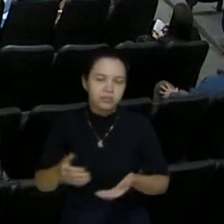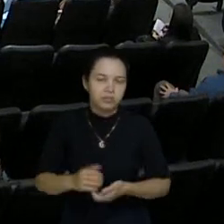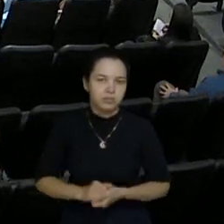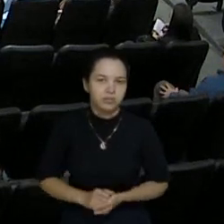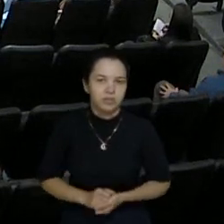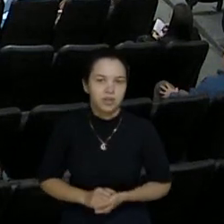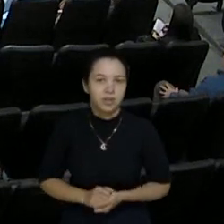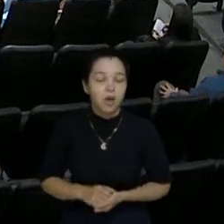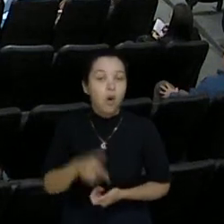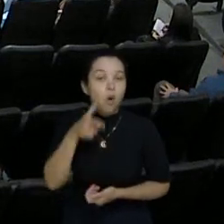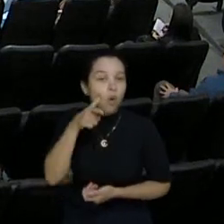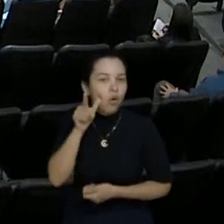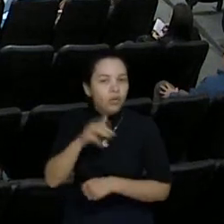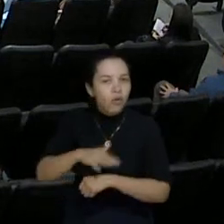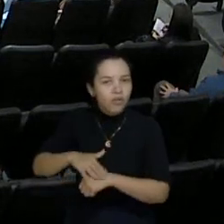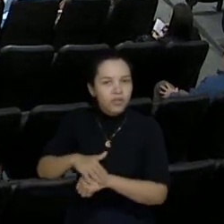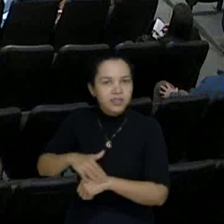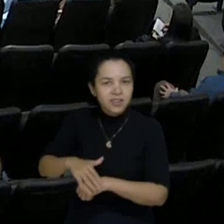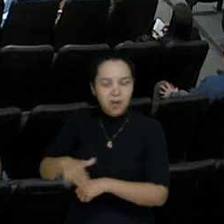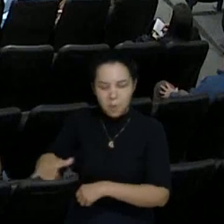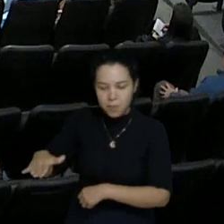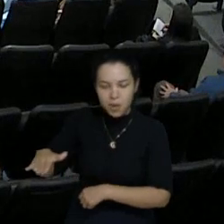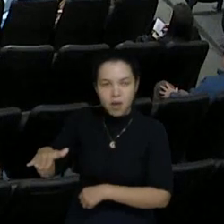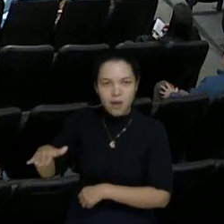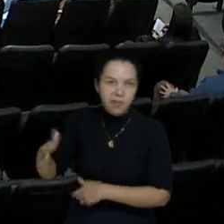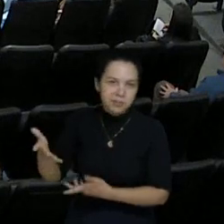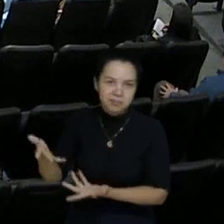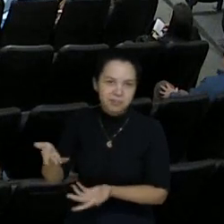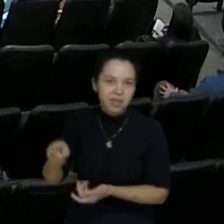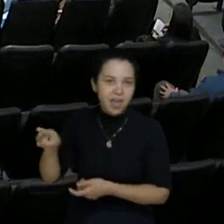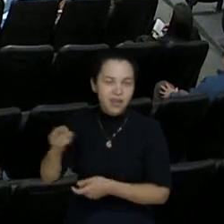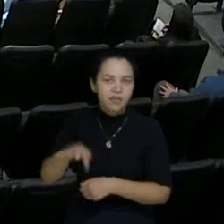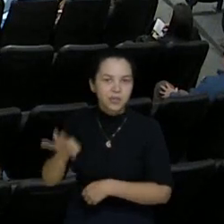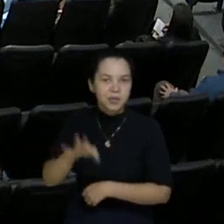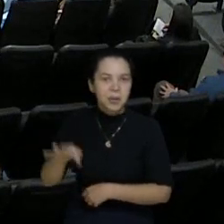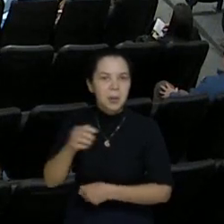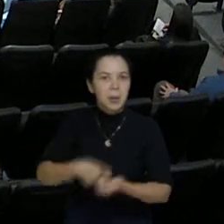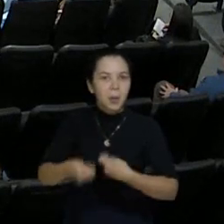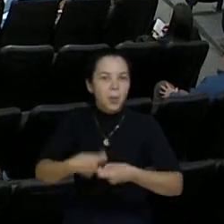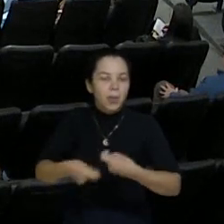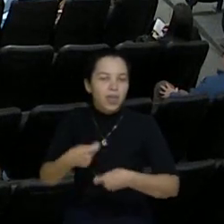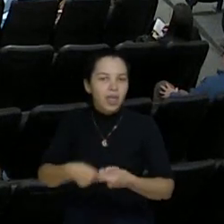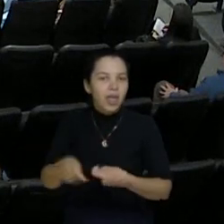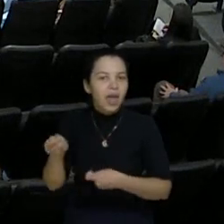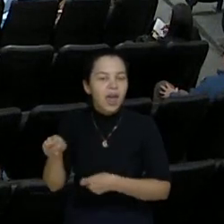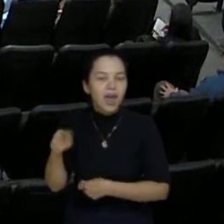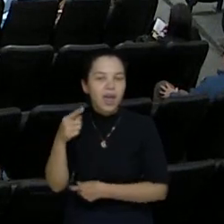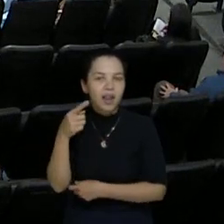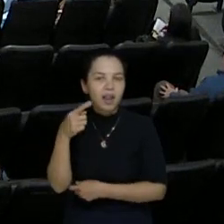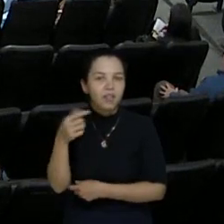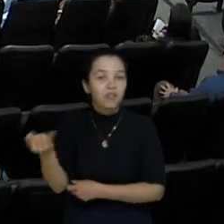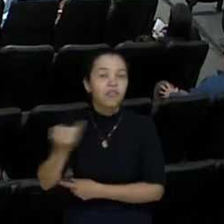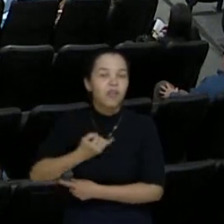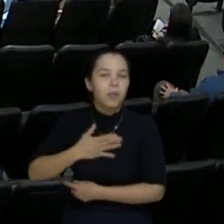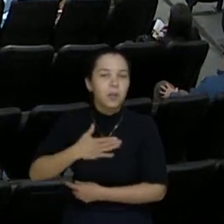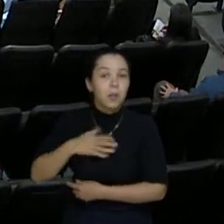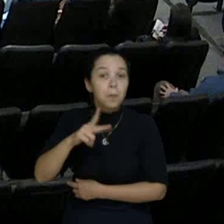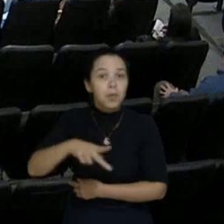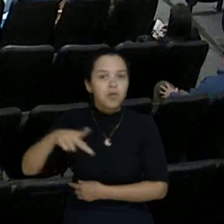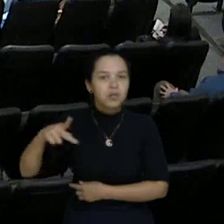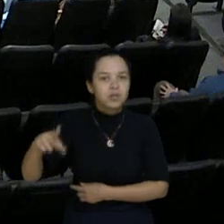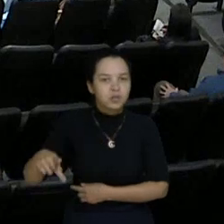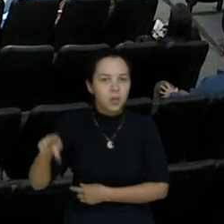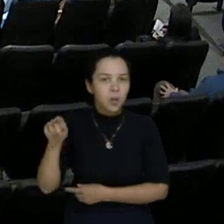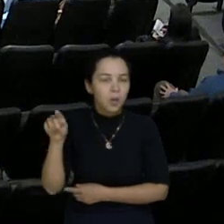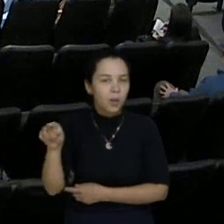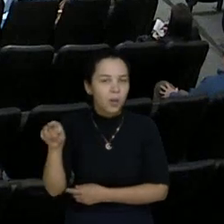o menino que tá fazero um menino né tá fazendo economia e ele falou para mim o seguinte ele falou cara eh os professores eh